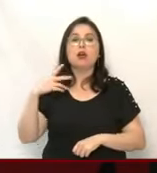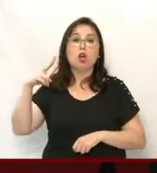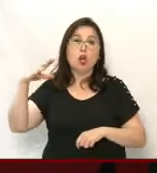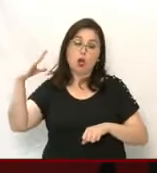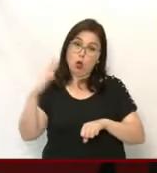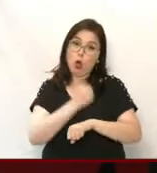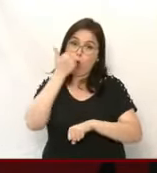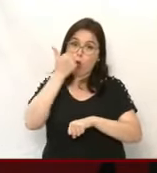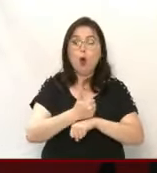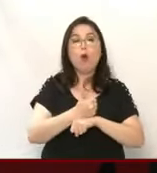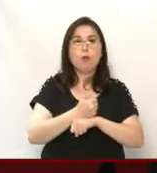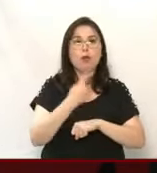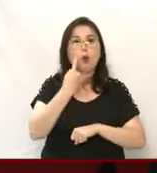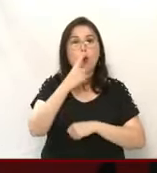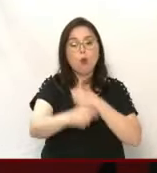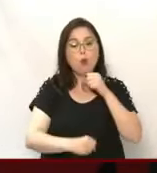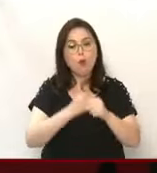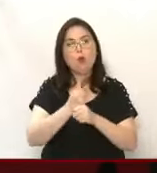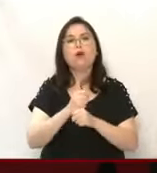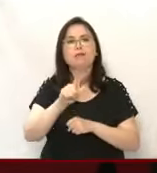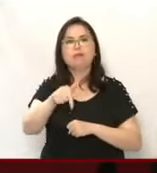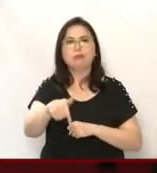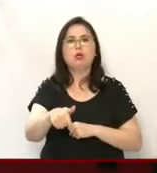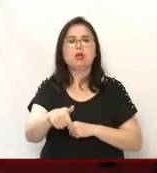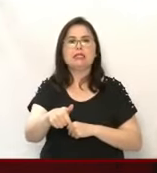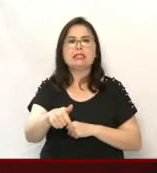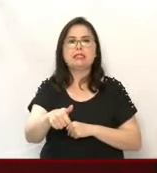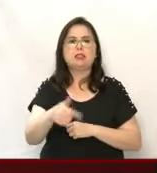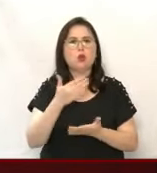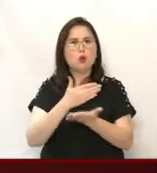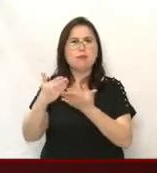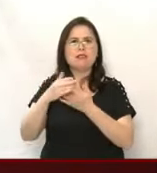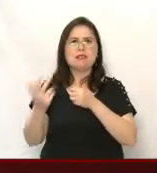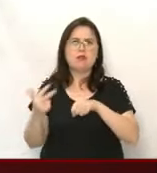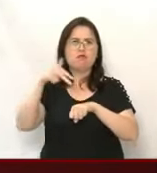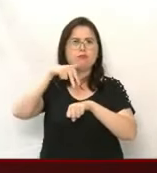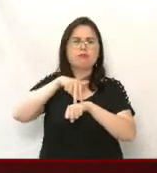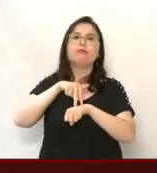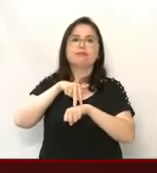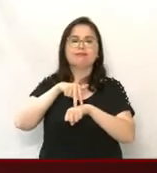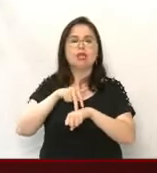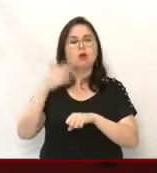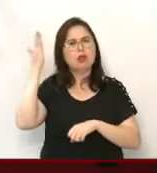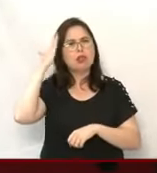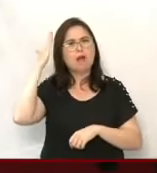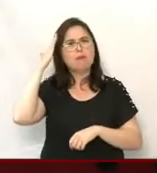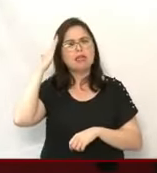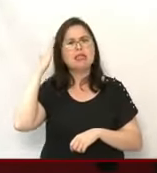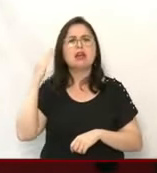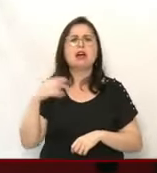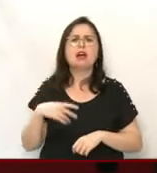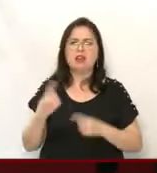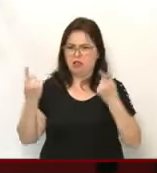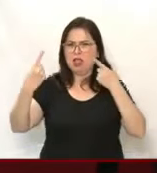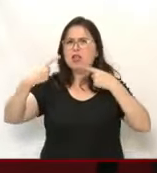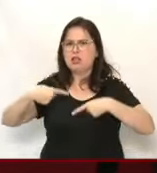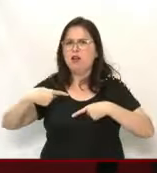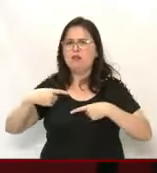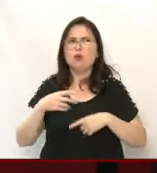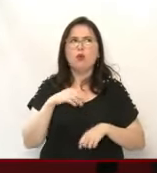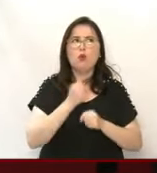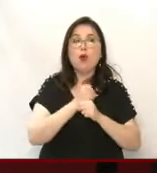era julho de 17. Sabíamos dos desafios a serem enfrentados pelos trabalhadores e